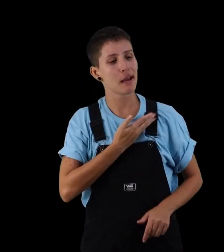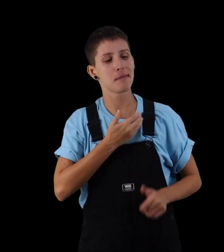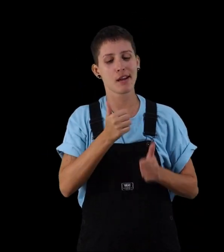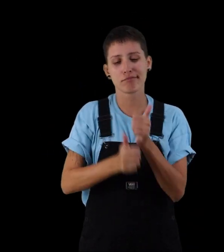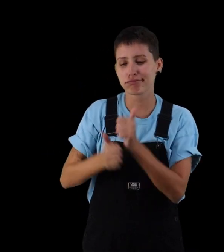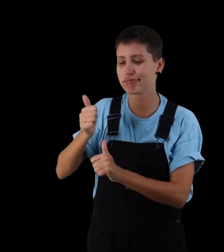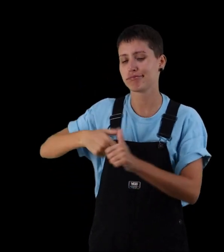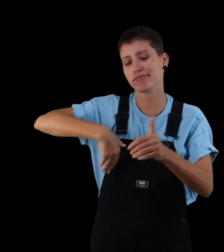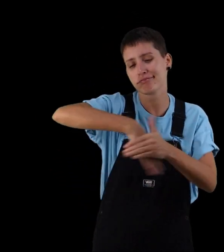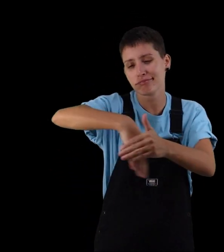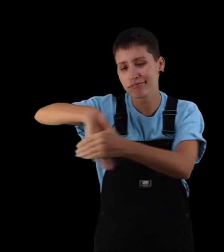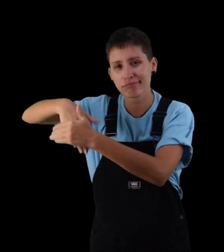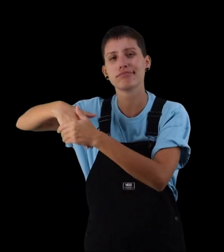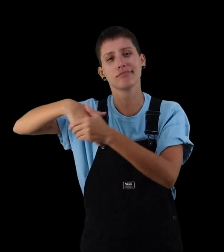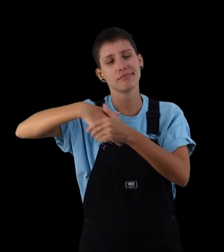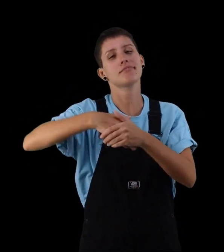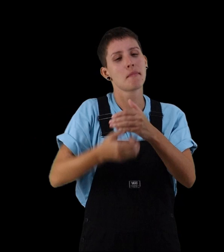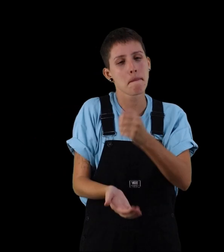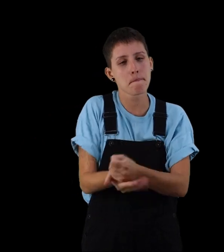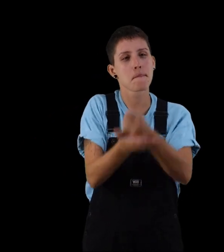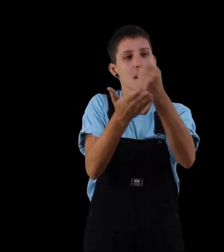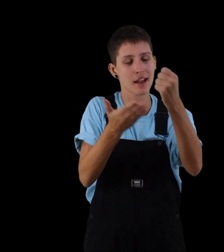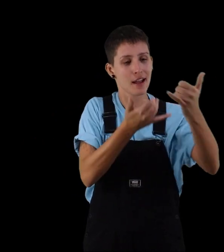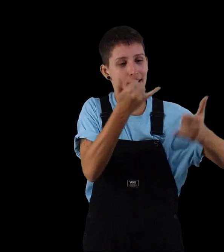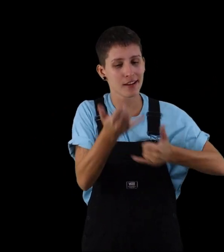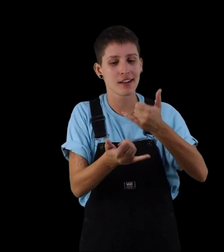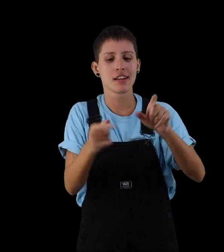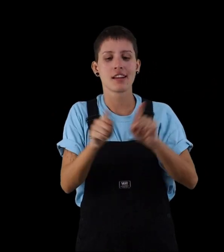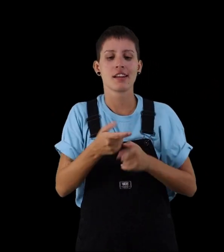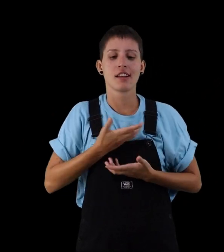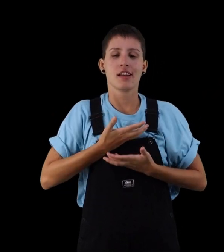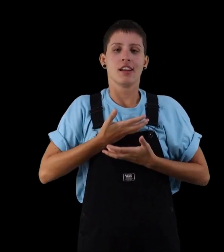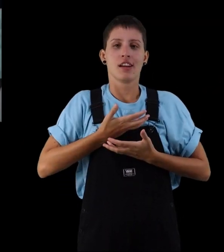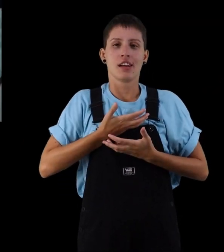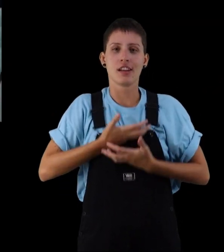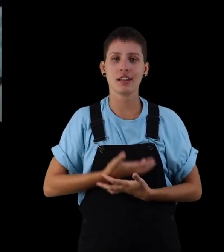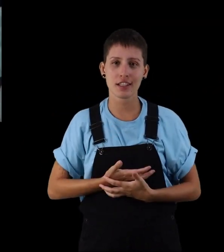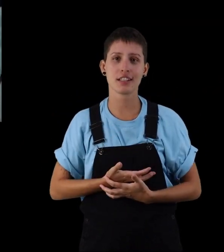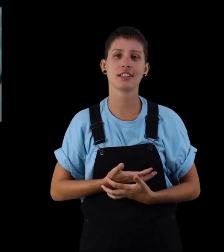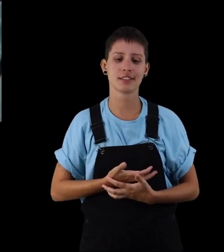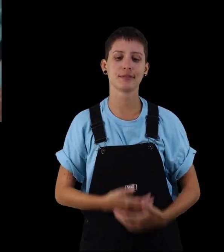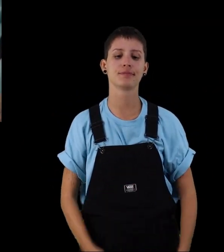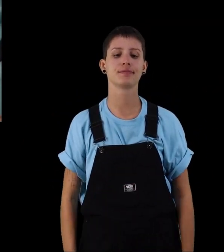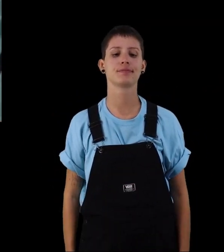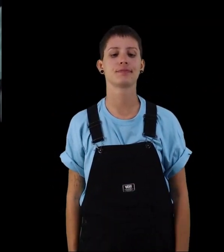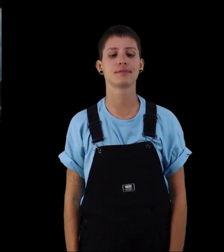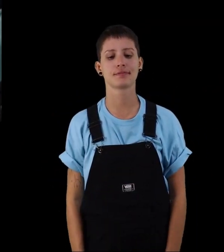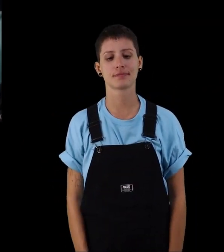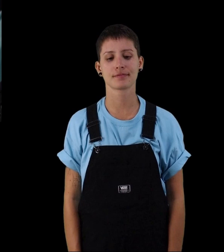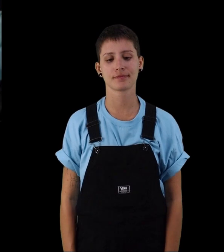amigos. Joga bola, peteca, brinca e se cansa. Mão de Eliesa brinca com o boneco e o